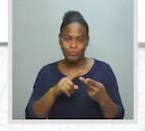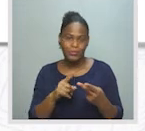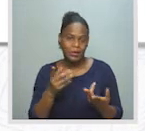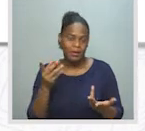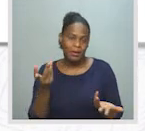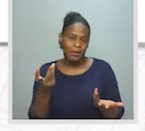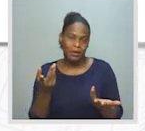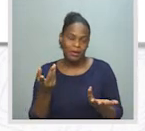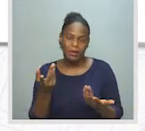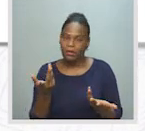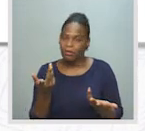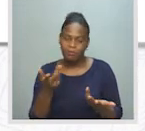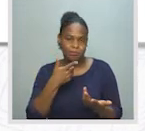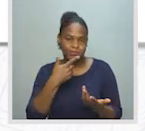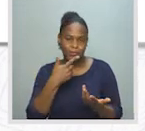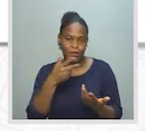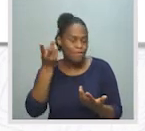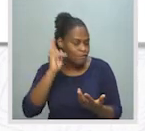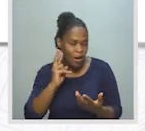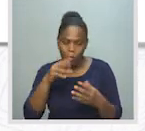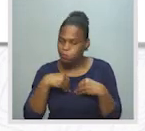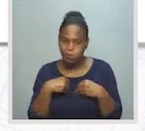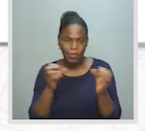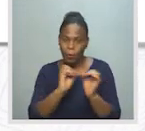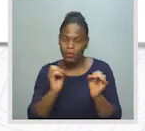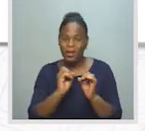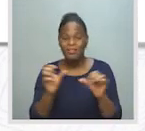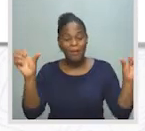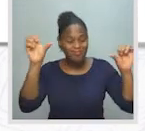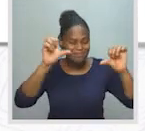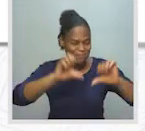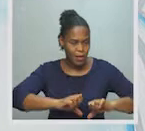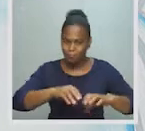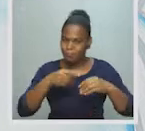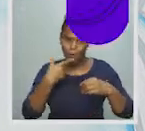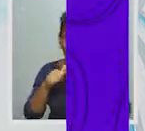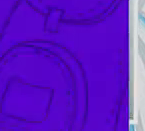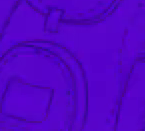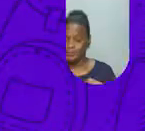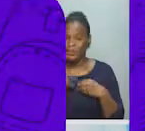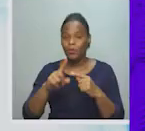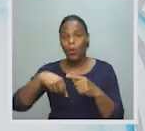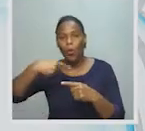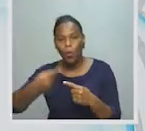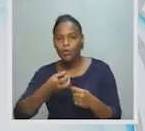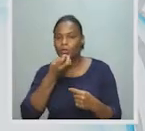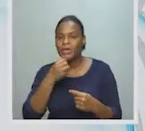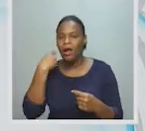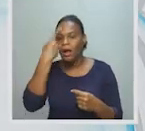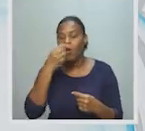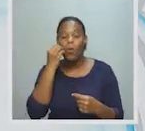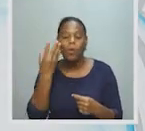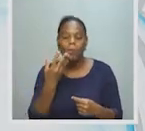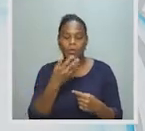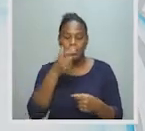falsas, perversas, indignas e erros intoleráveis. E outras